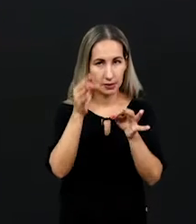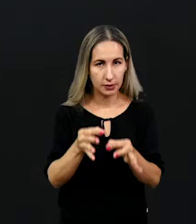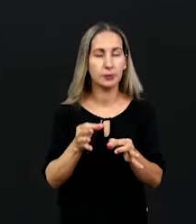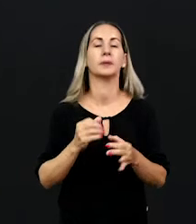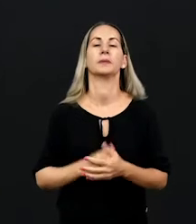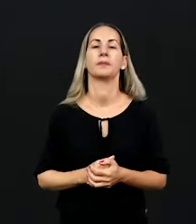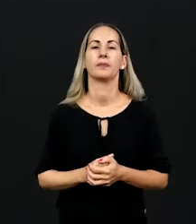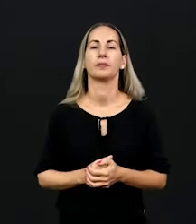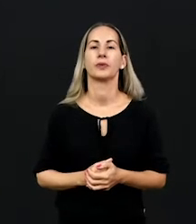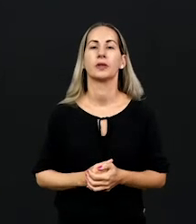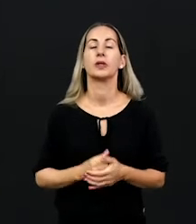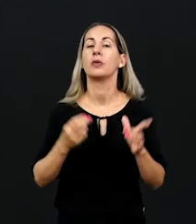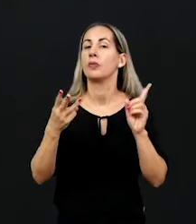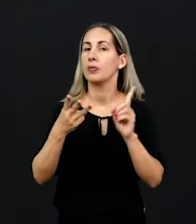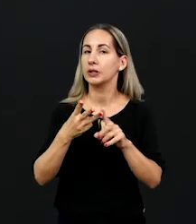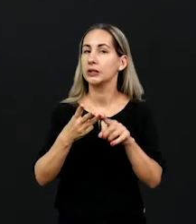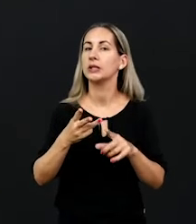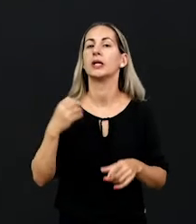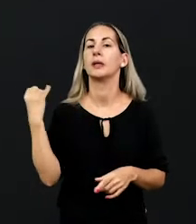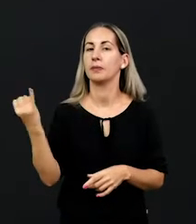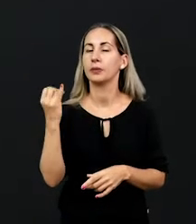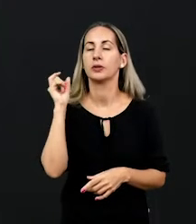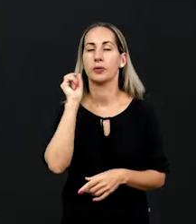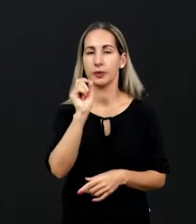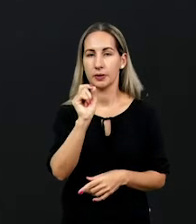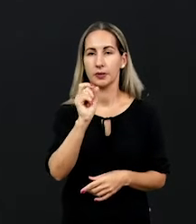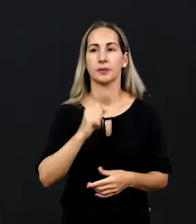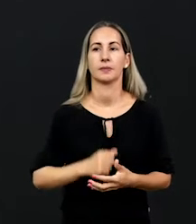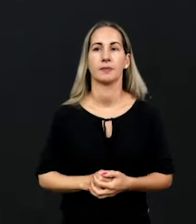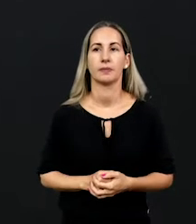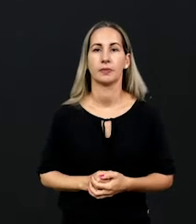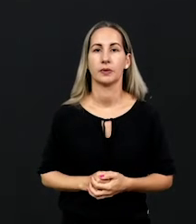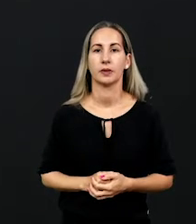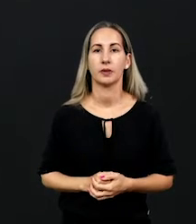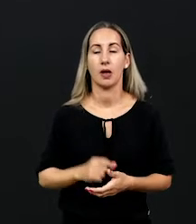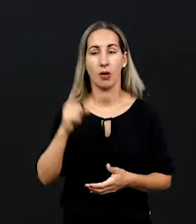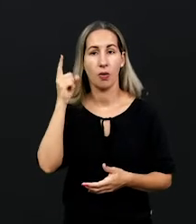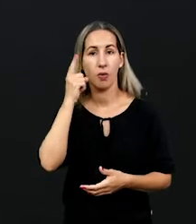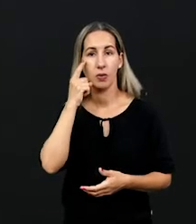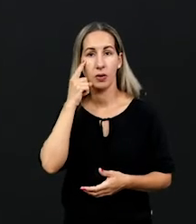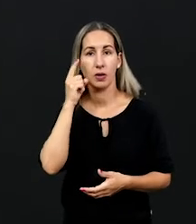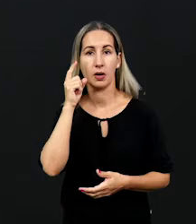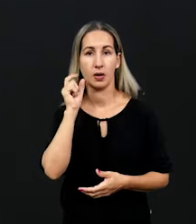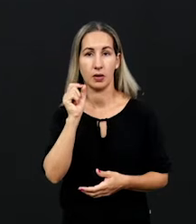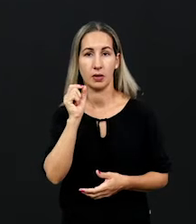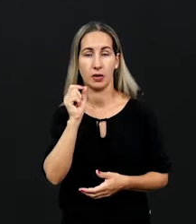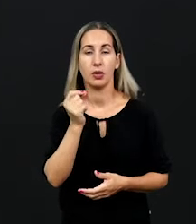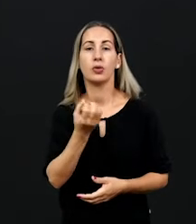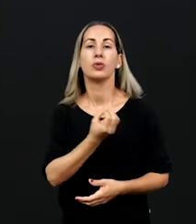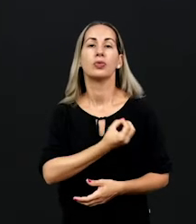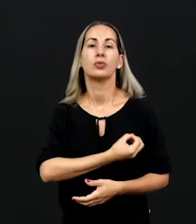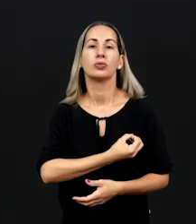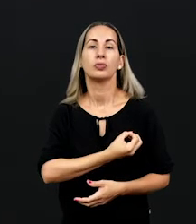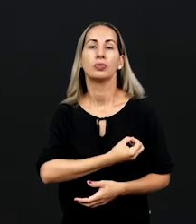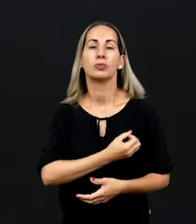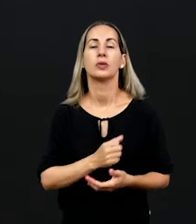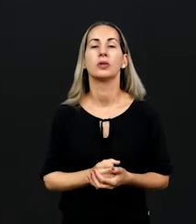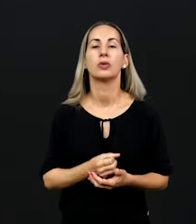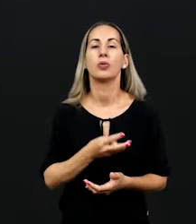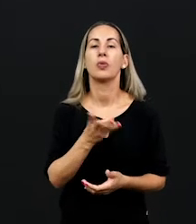Perfeito? Outra dica bem bacana é a seguinte. Você vai verificar a quantidade